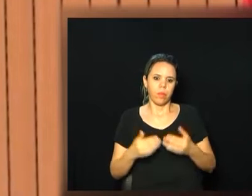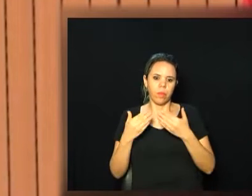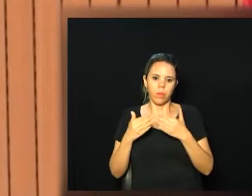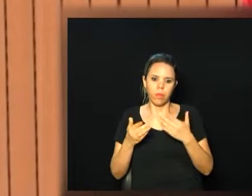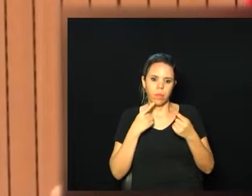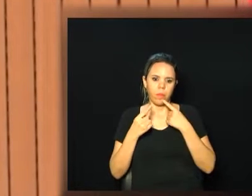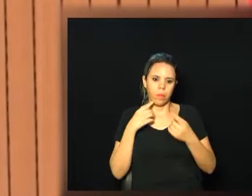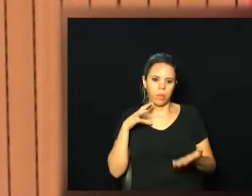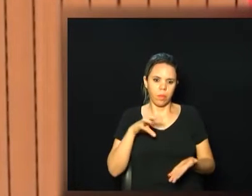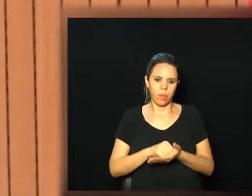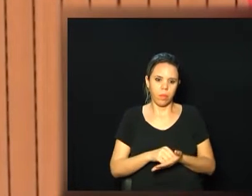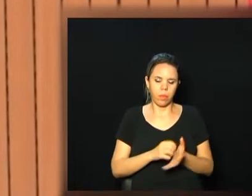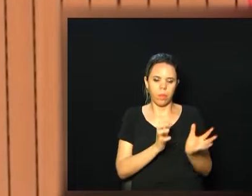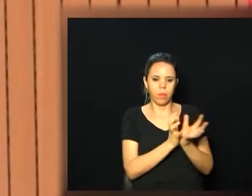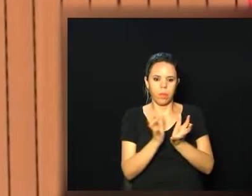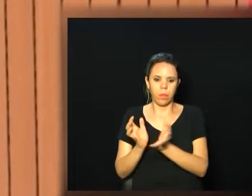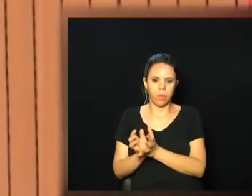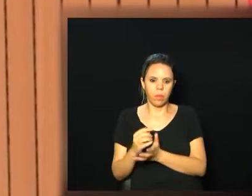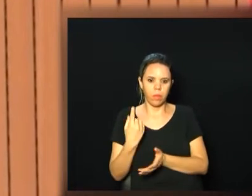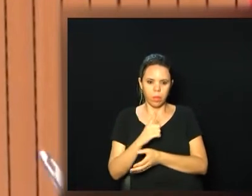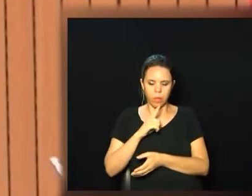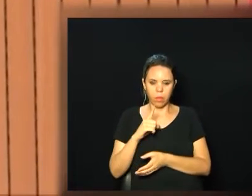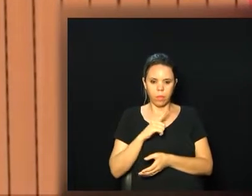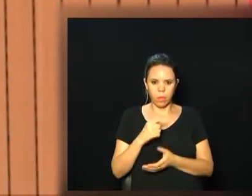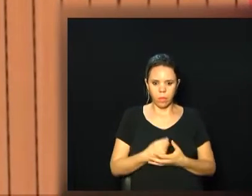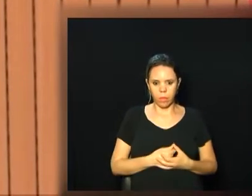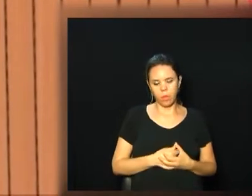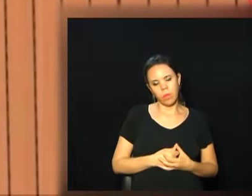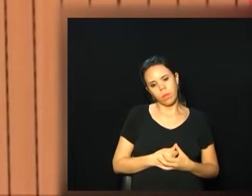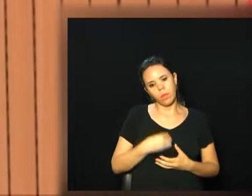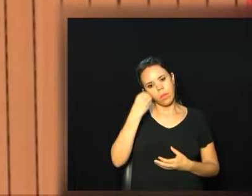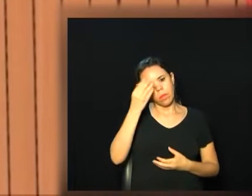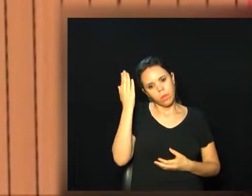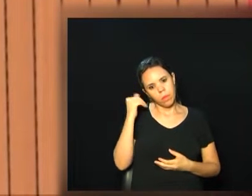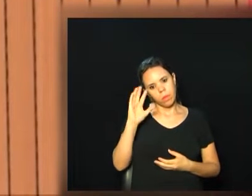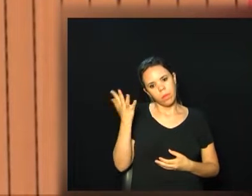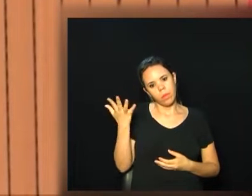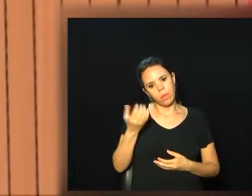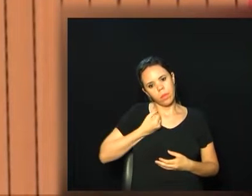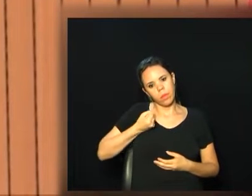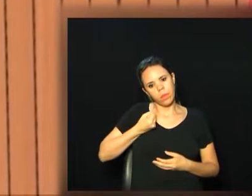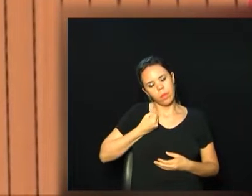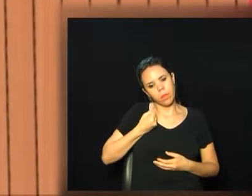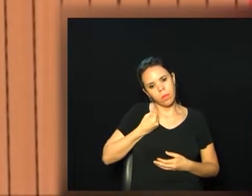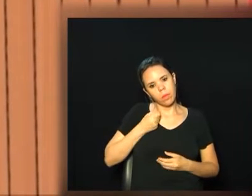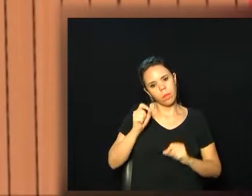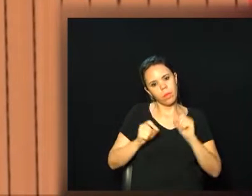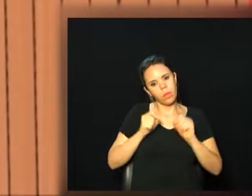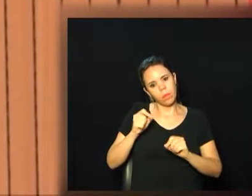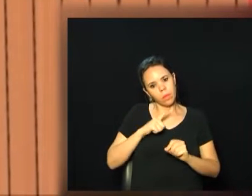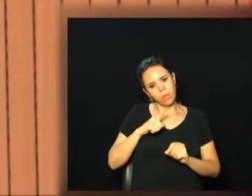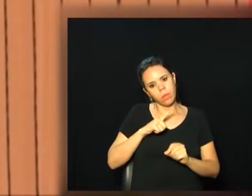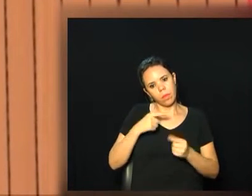esse credenciamento de blocos, para que a gente tenha conhecimento dos números e do que a gente